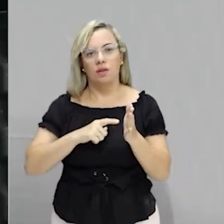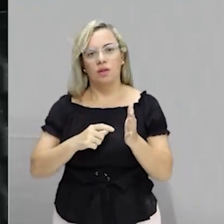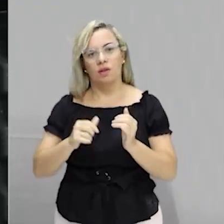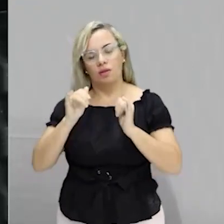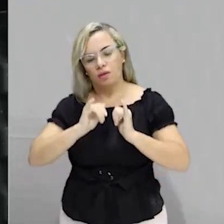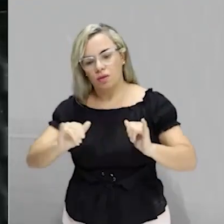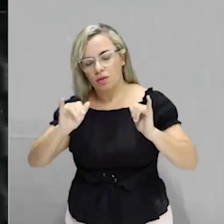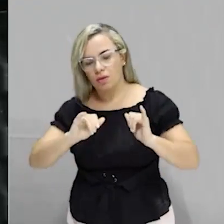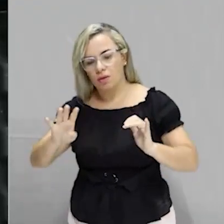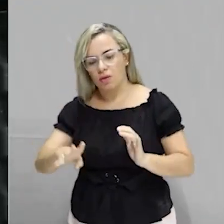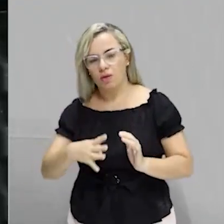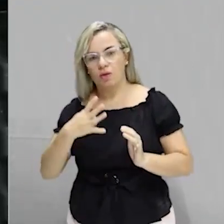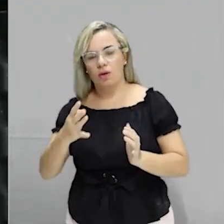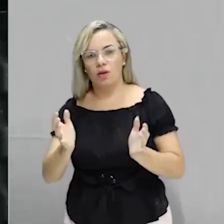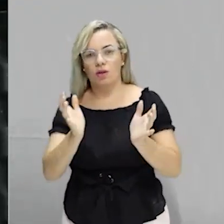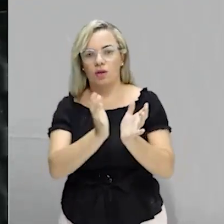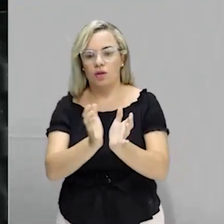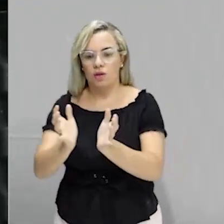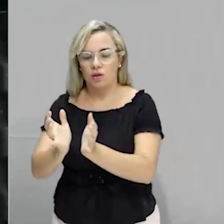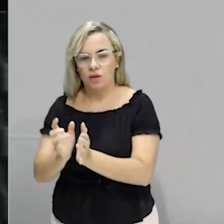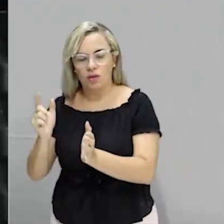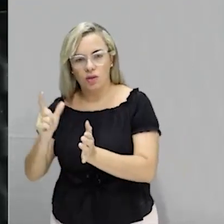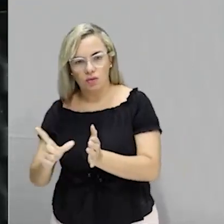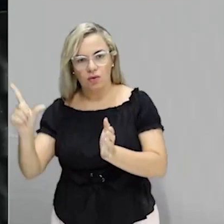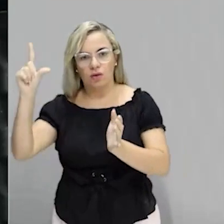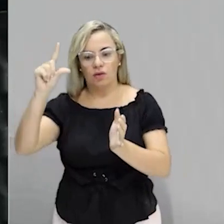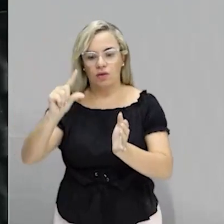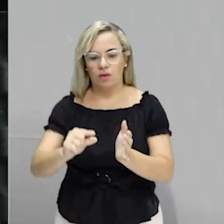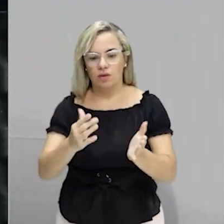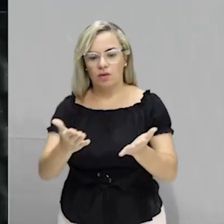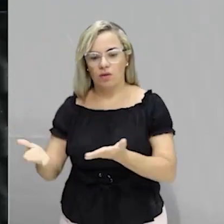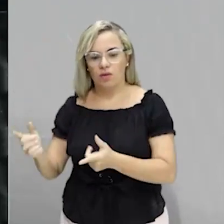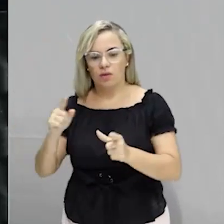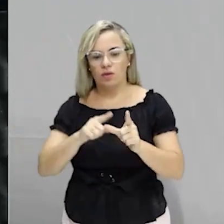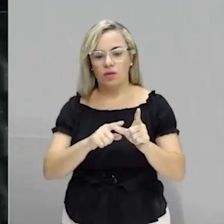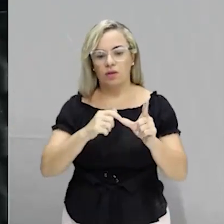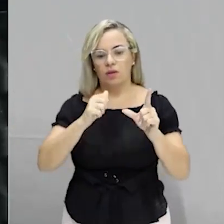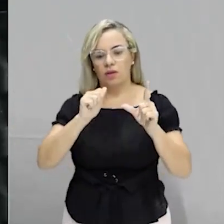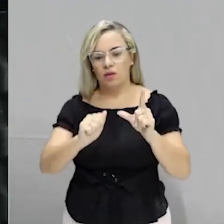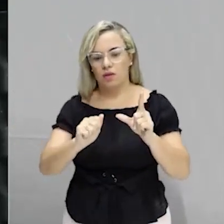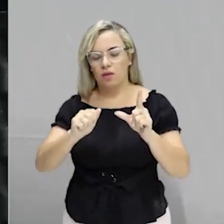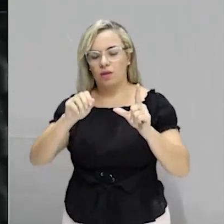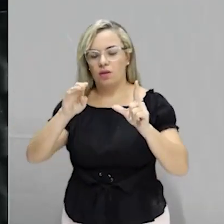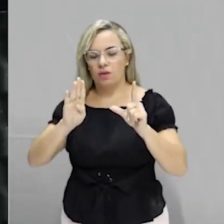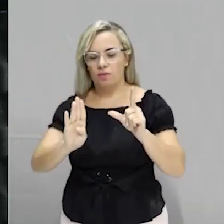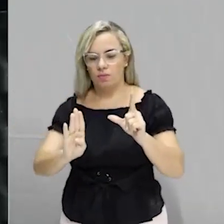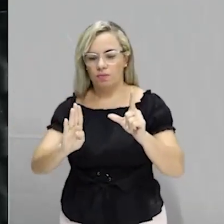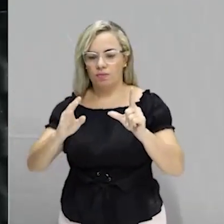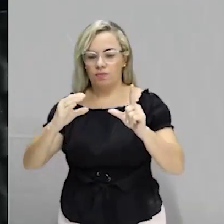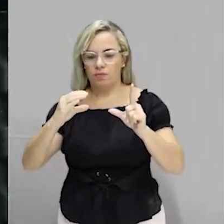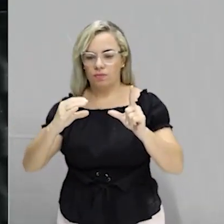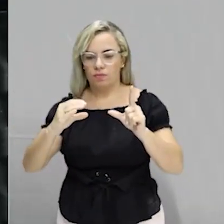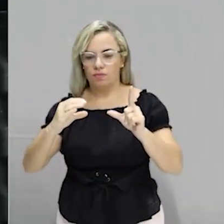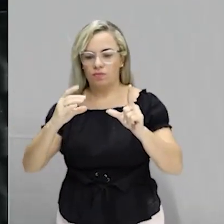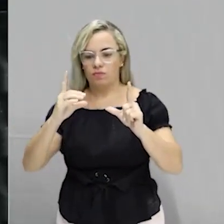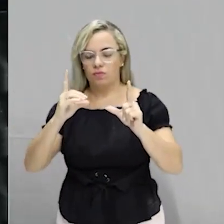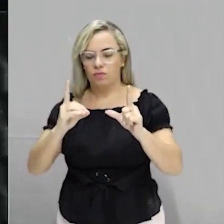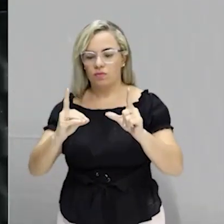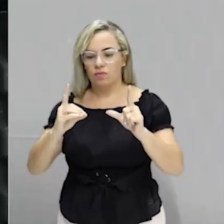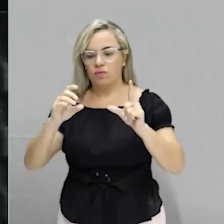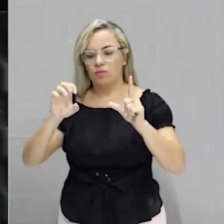grupos estava com a equipe reduzida, tá? As opções 6, 5,7, 5,